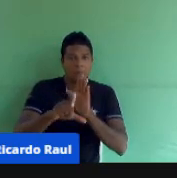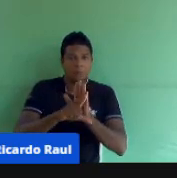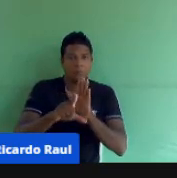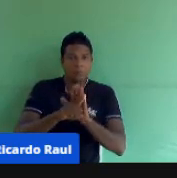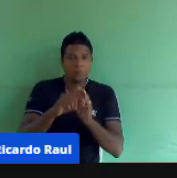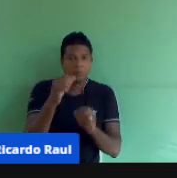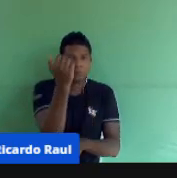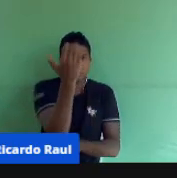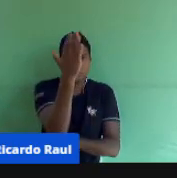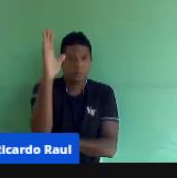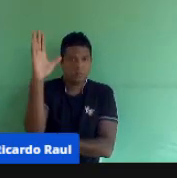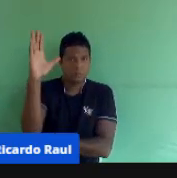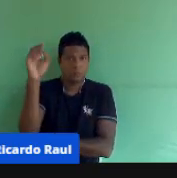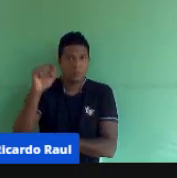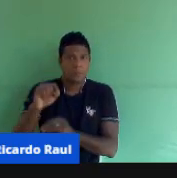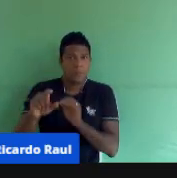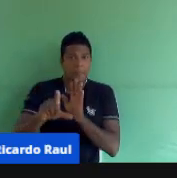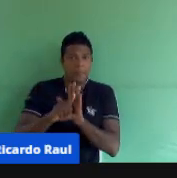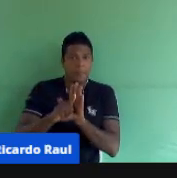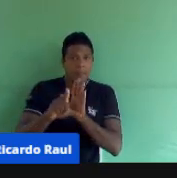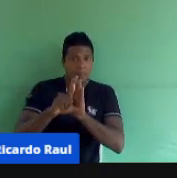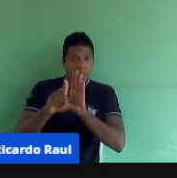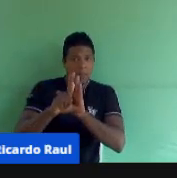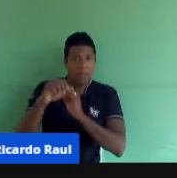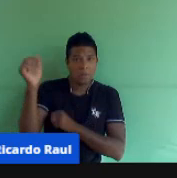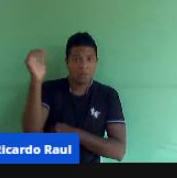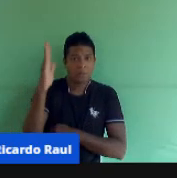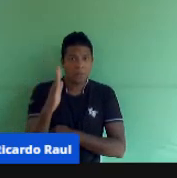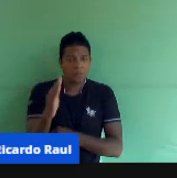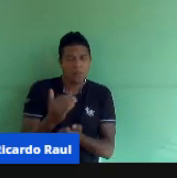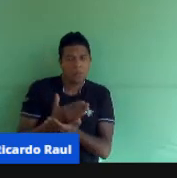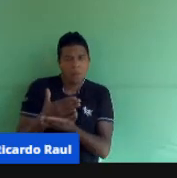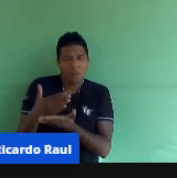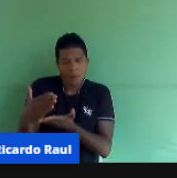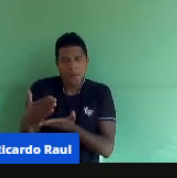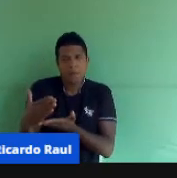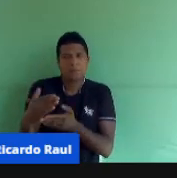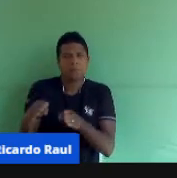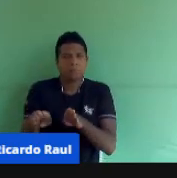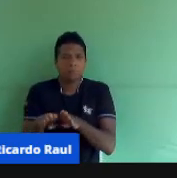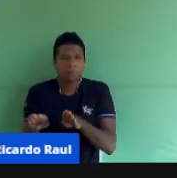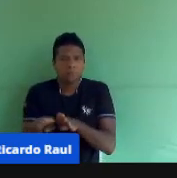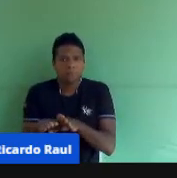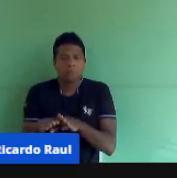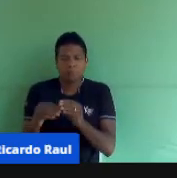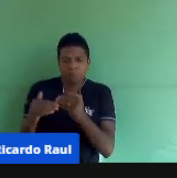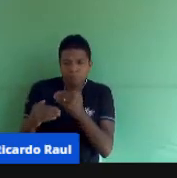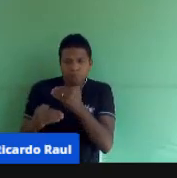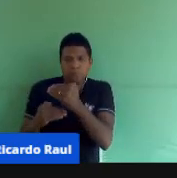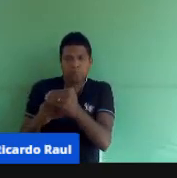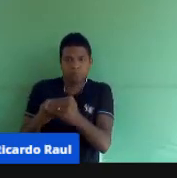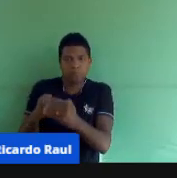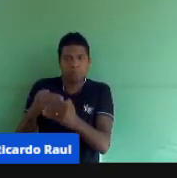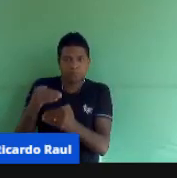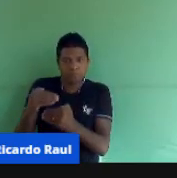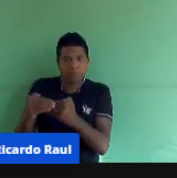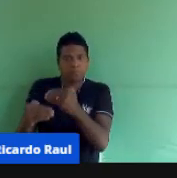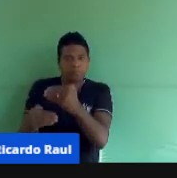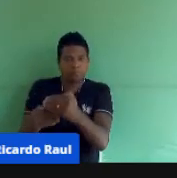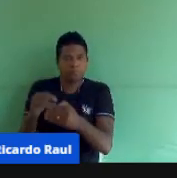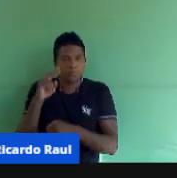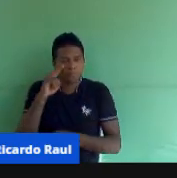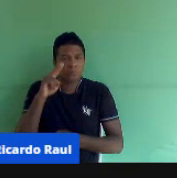ambiente. Então, veja só, em termos de legislação, o Brasil também começa a se movimentar de uma forma mais contundente,